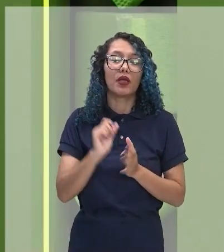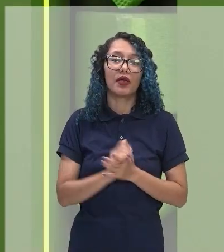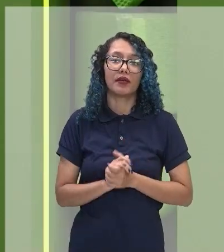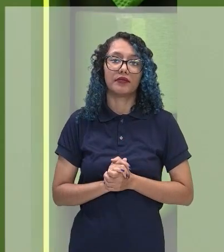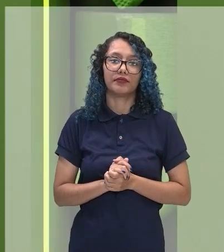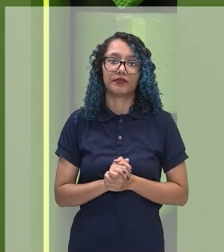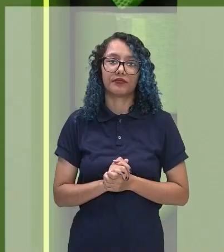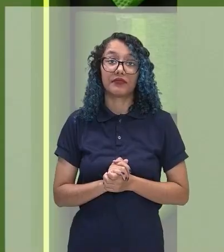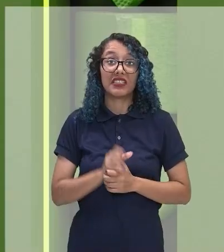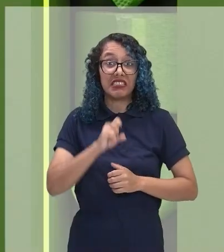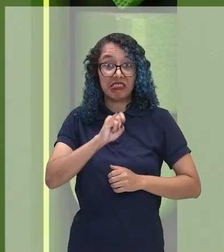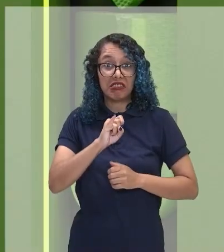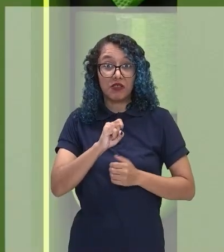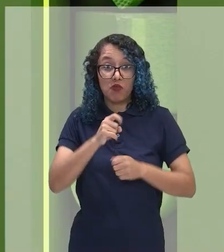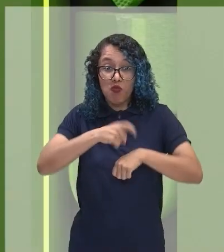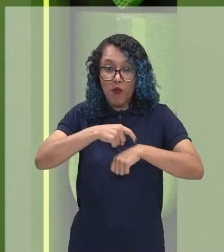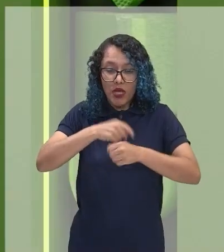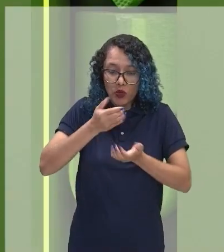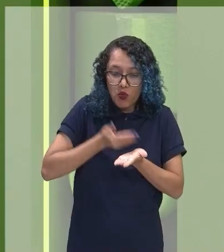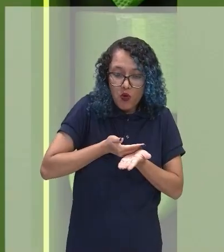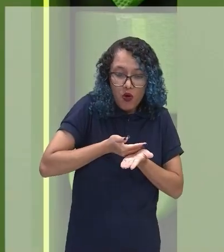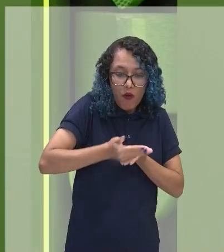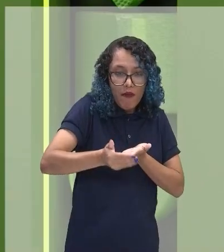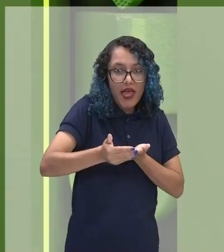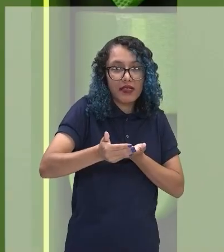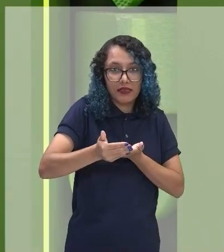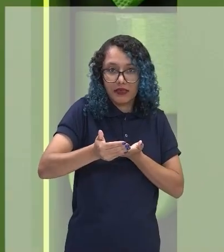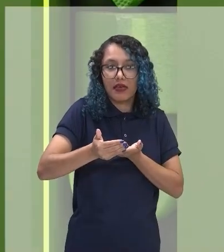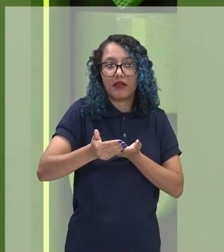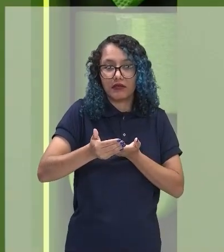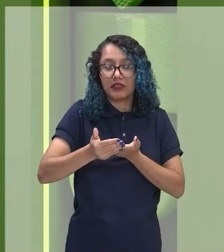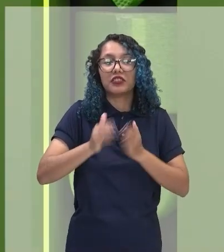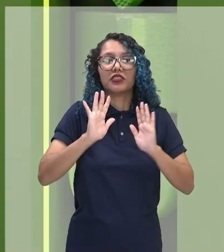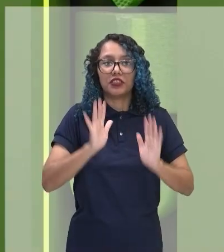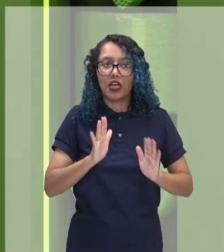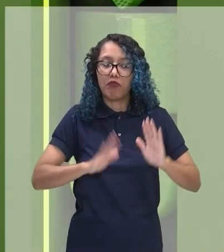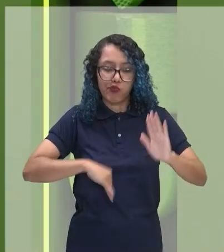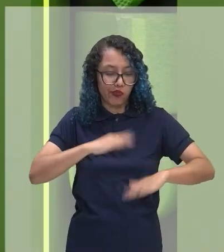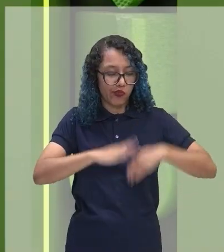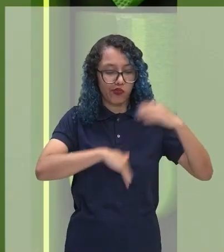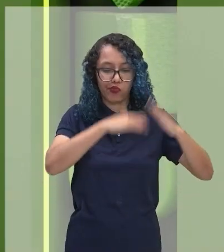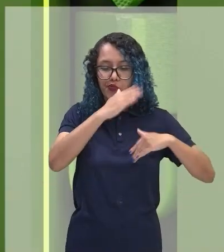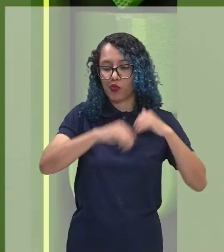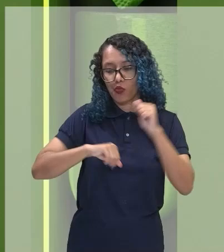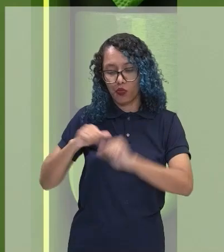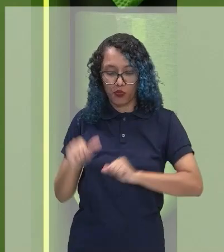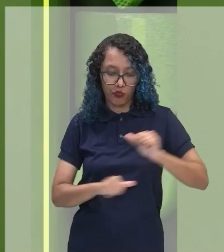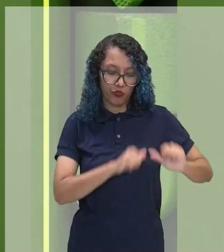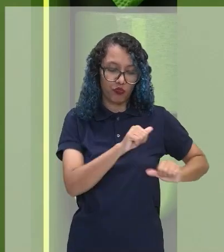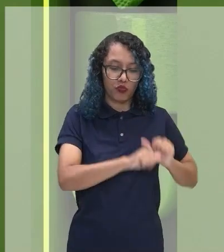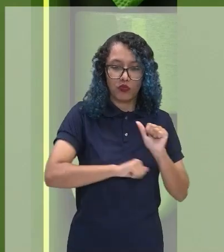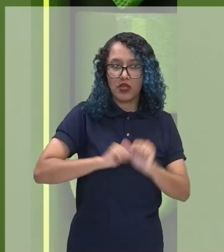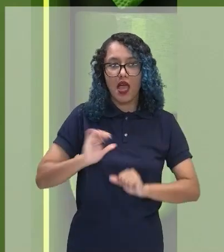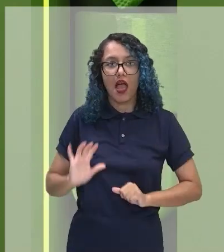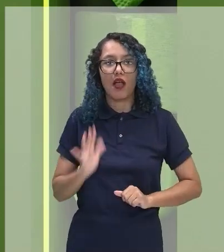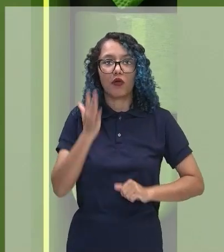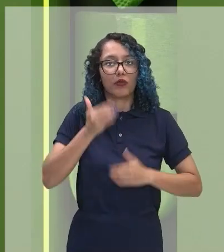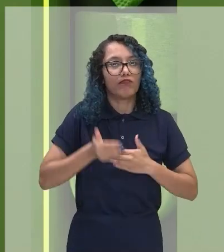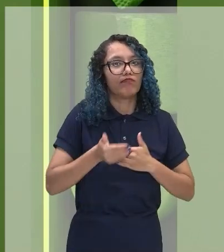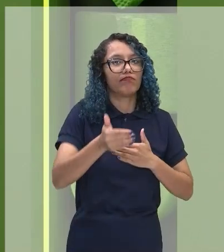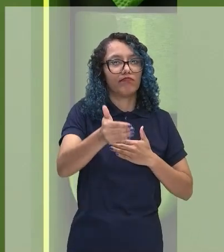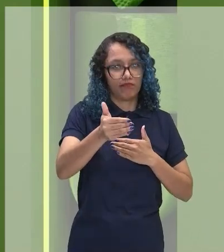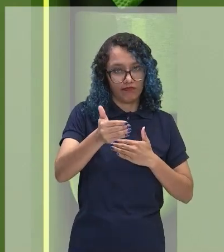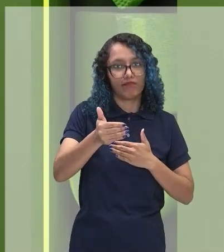isso é despertado no organismo humano, vai desencadear todas essas ações, né? Todas essas transformações